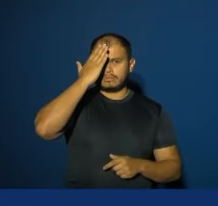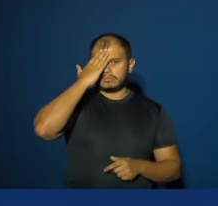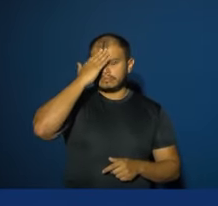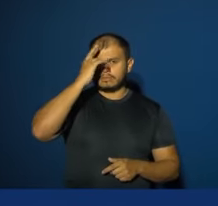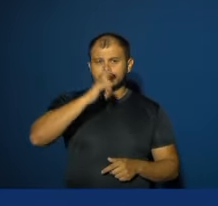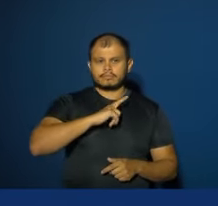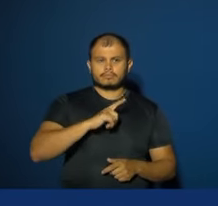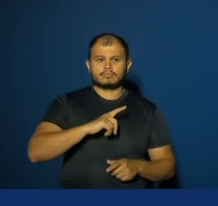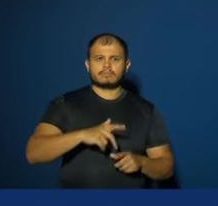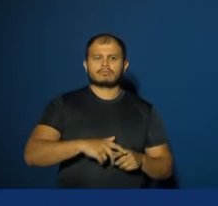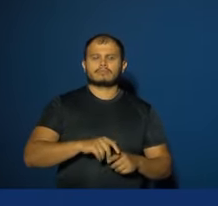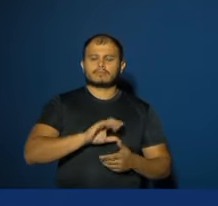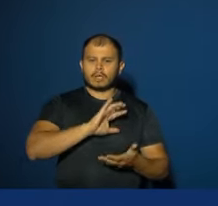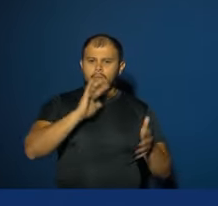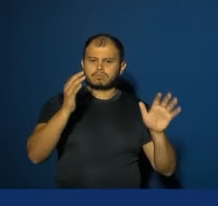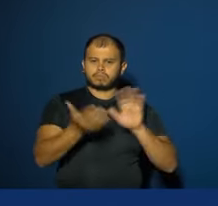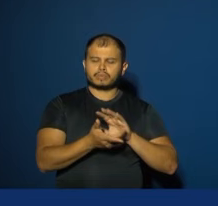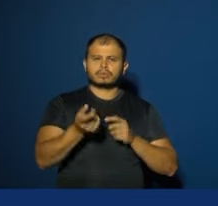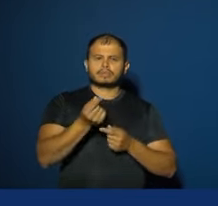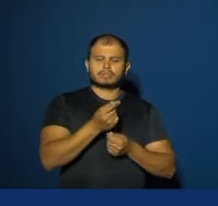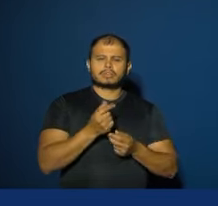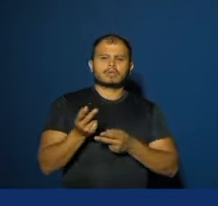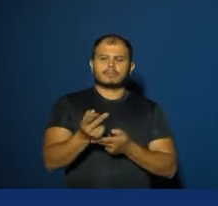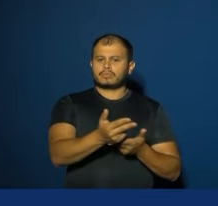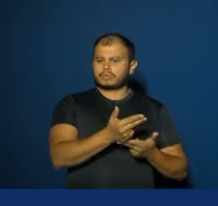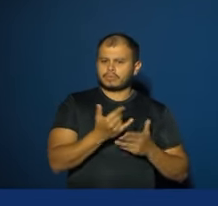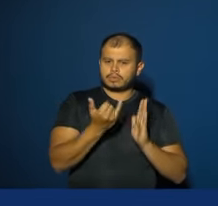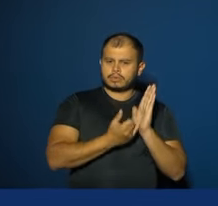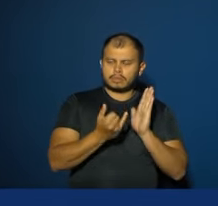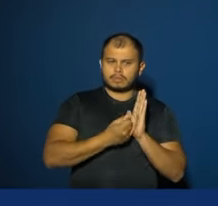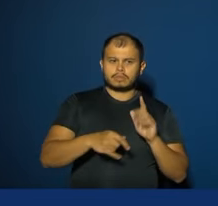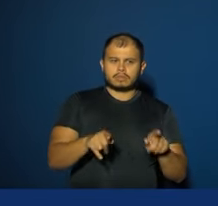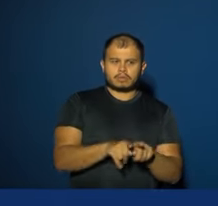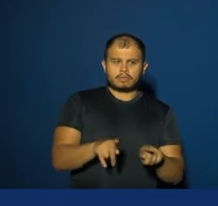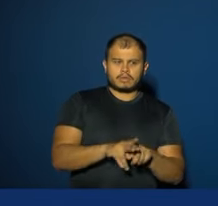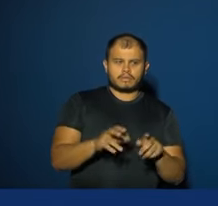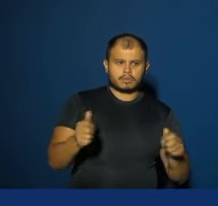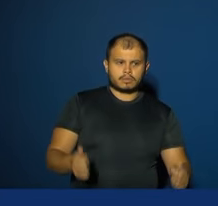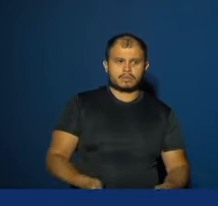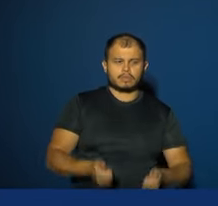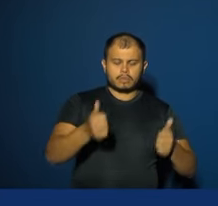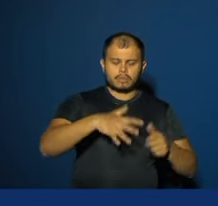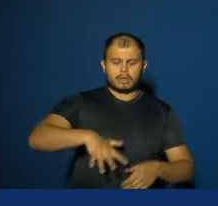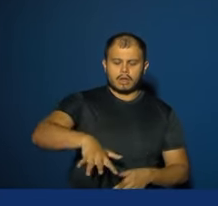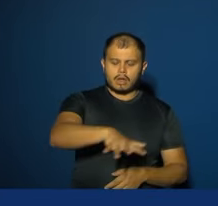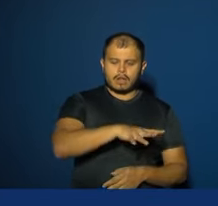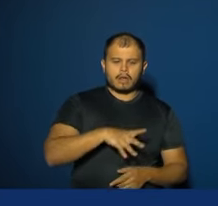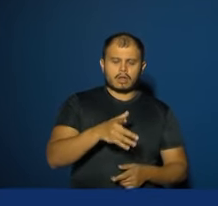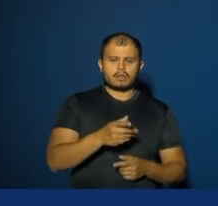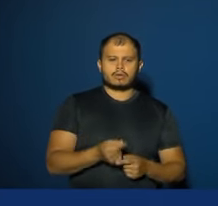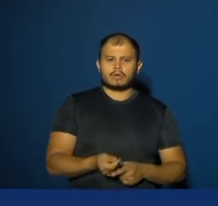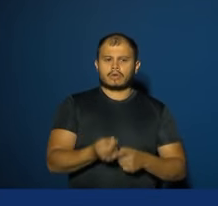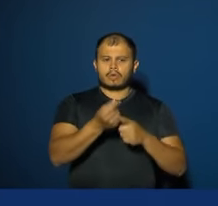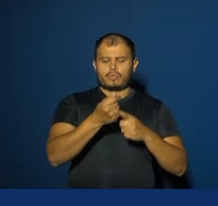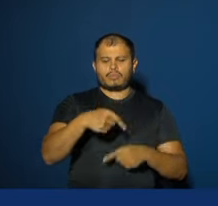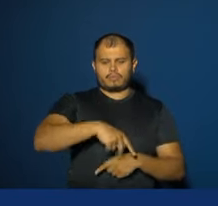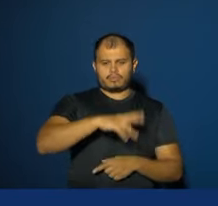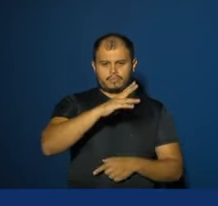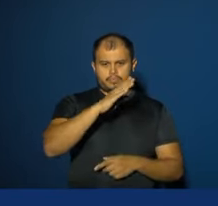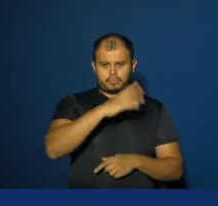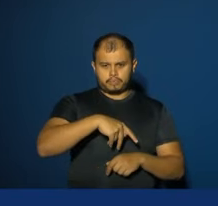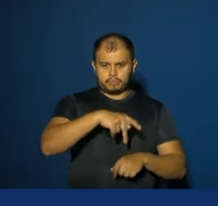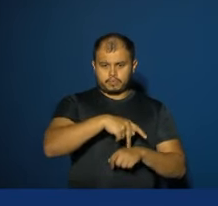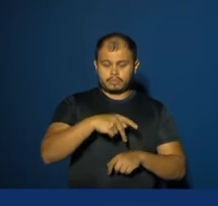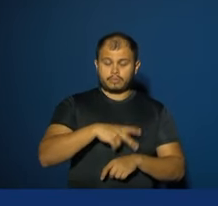reforma tributária uma série de reformas estruturais que vão melhorar o quadro macroeconómico no país e hh